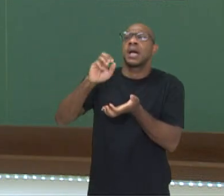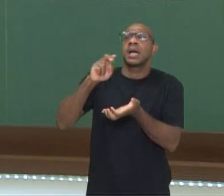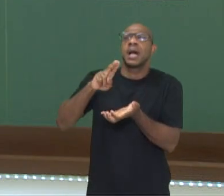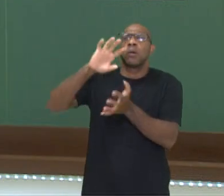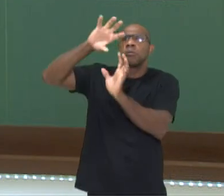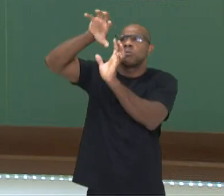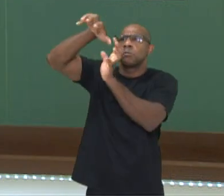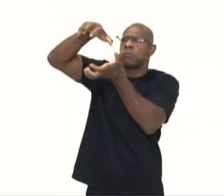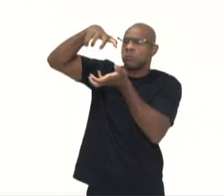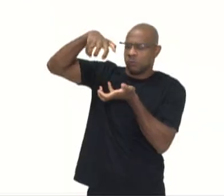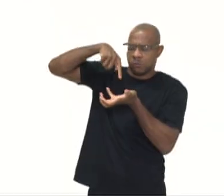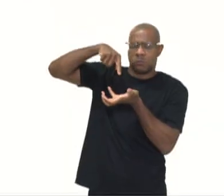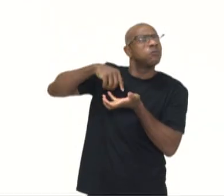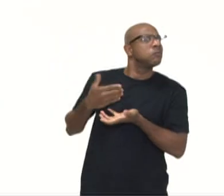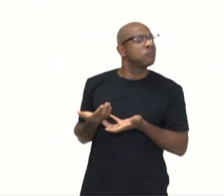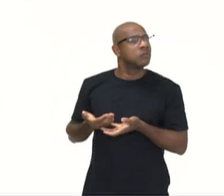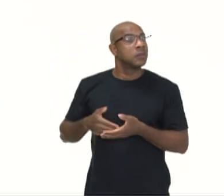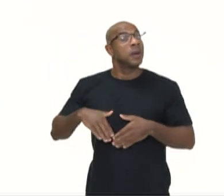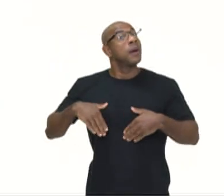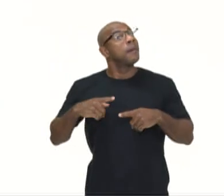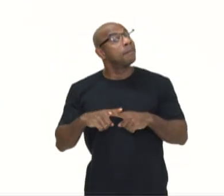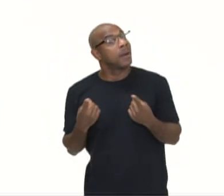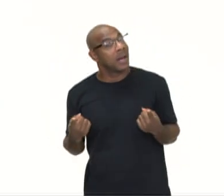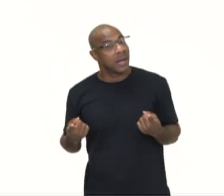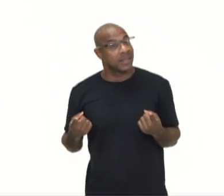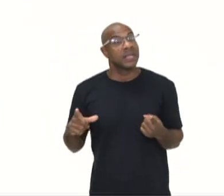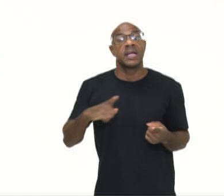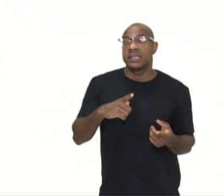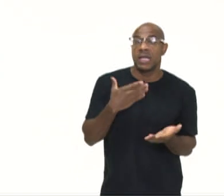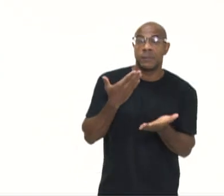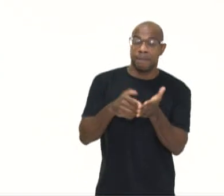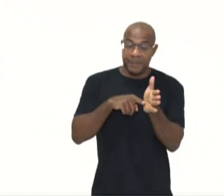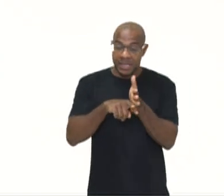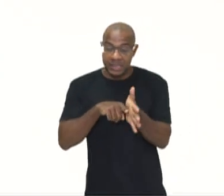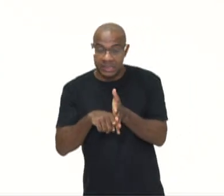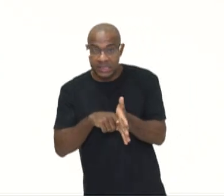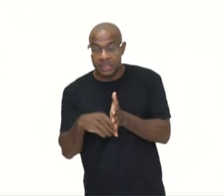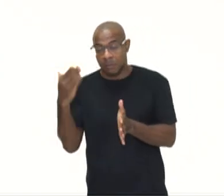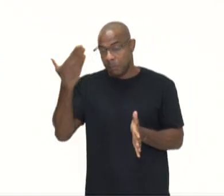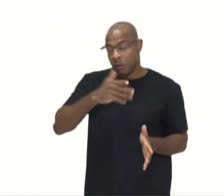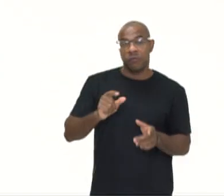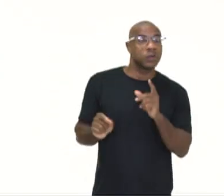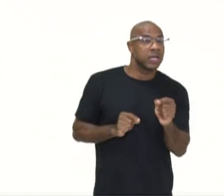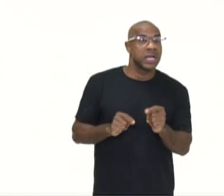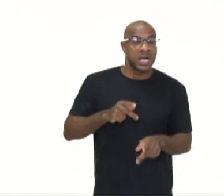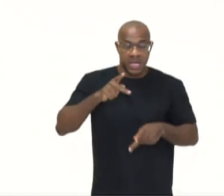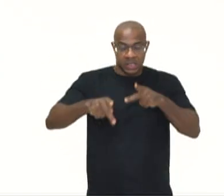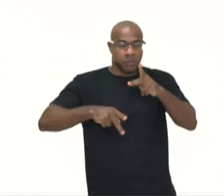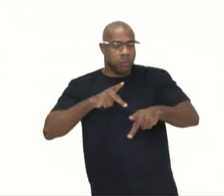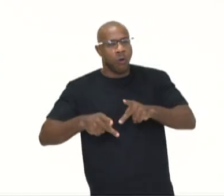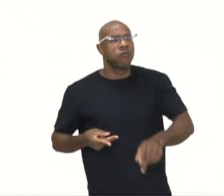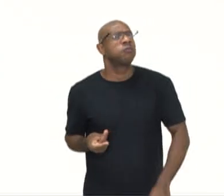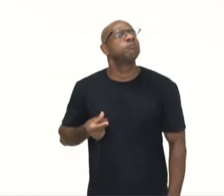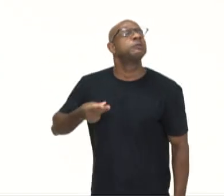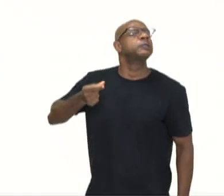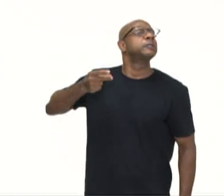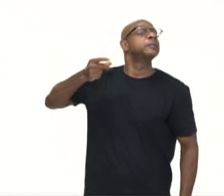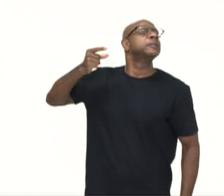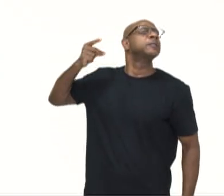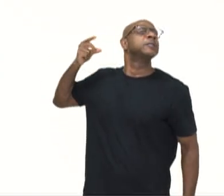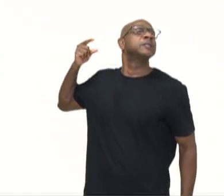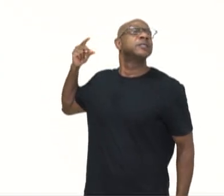Porém, há provas de que povos da antiguidade